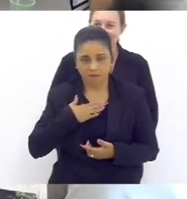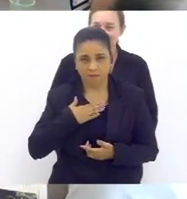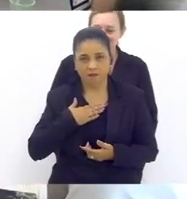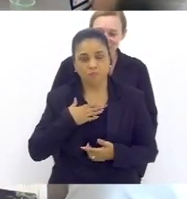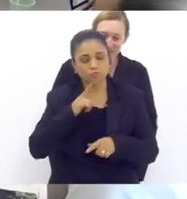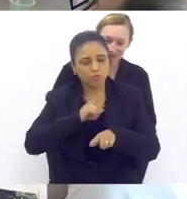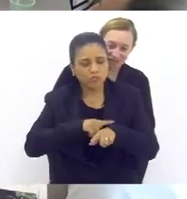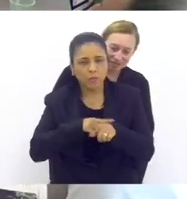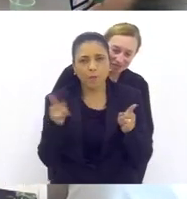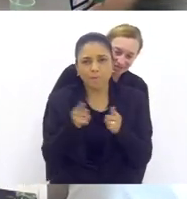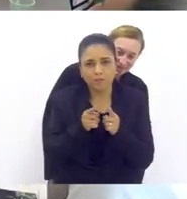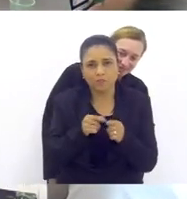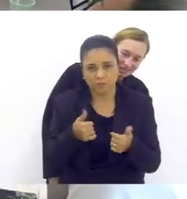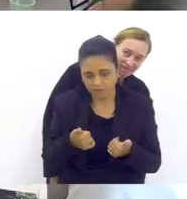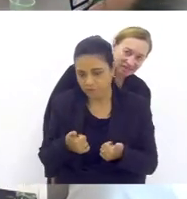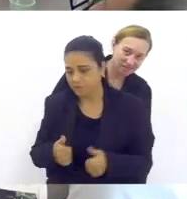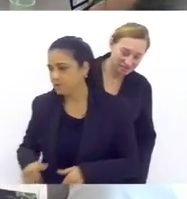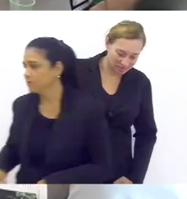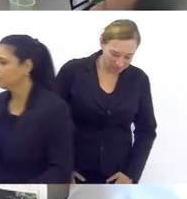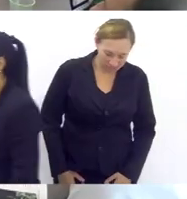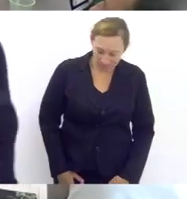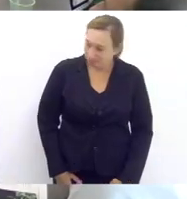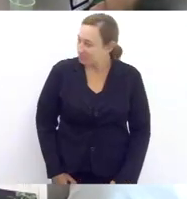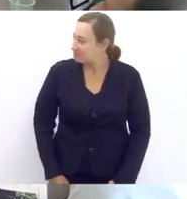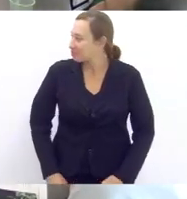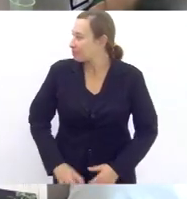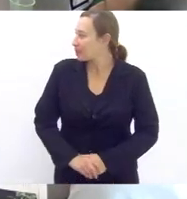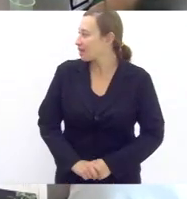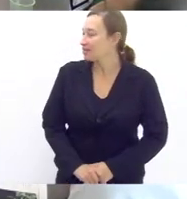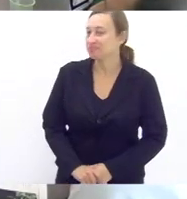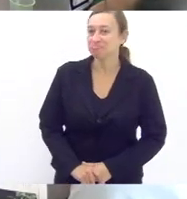realmente vamos chamar aqui a